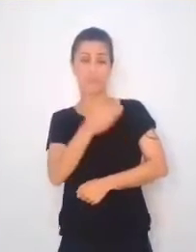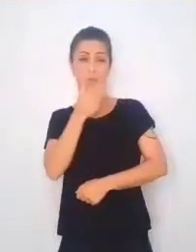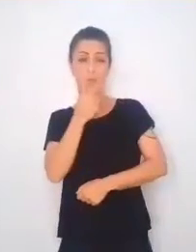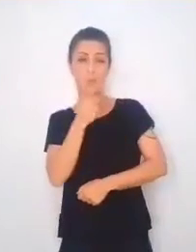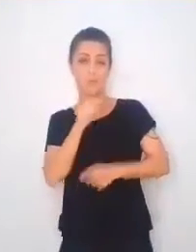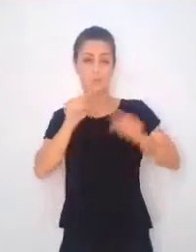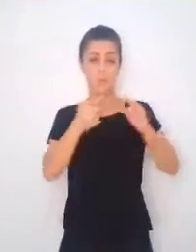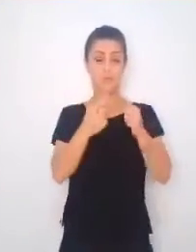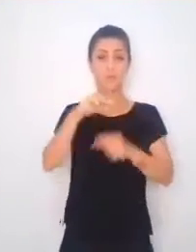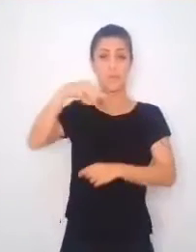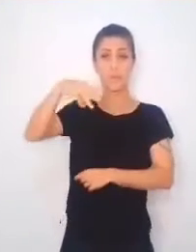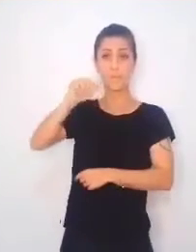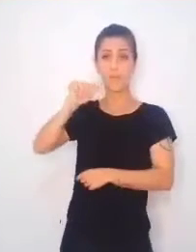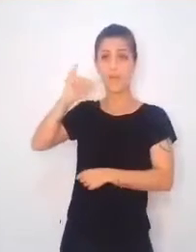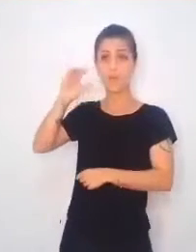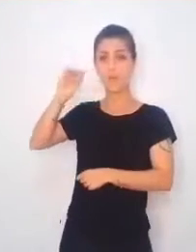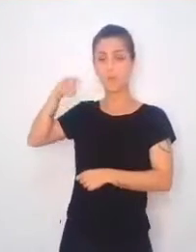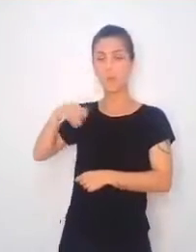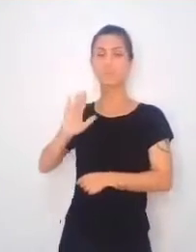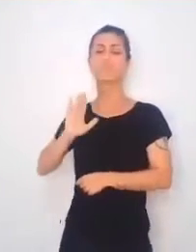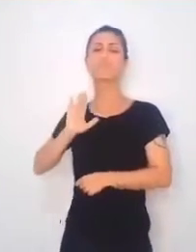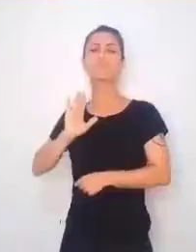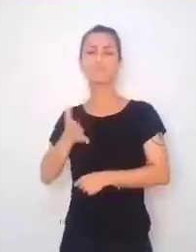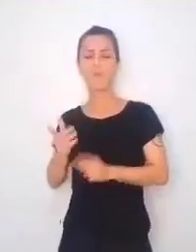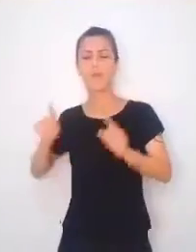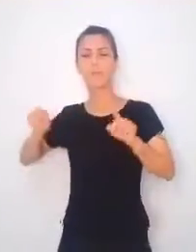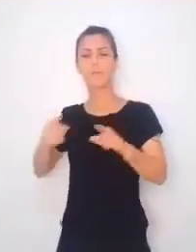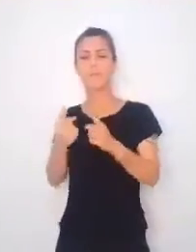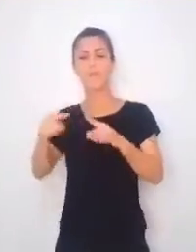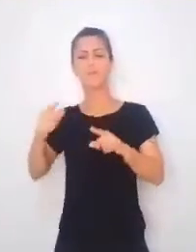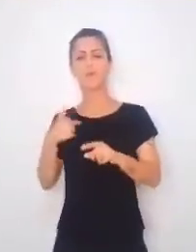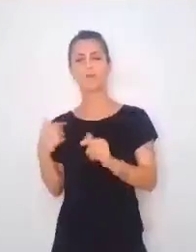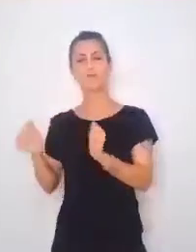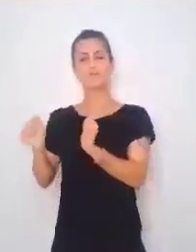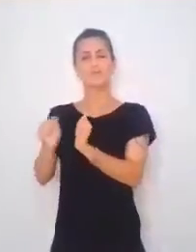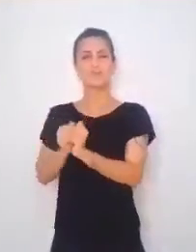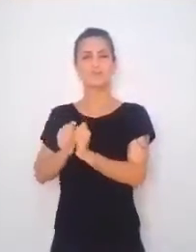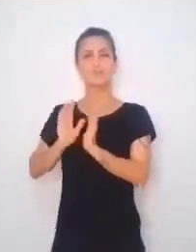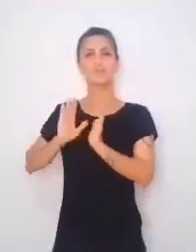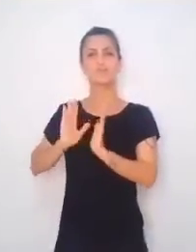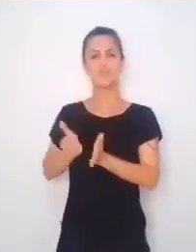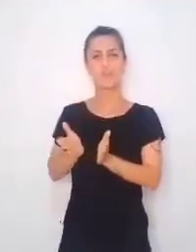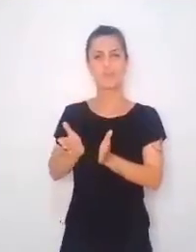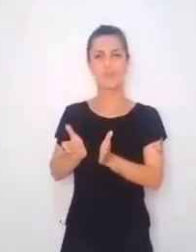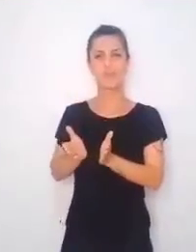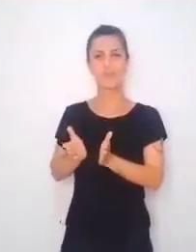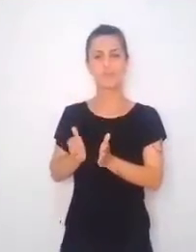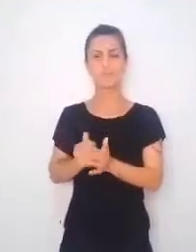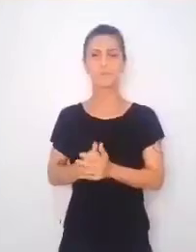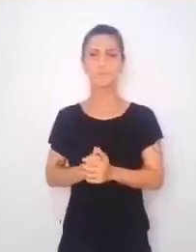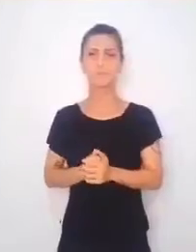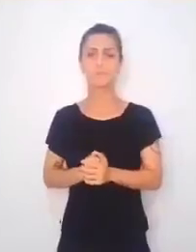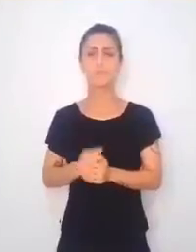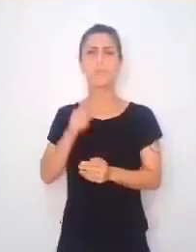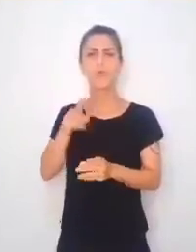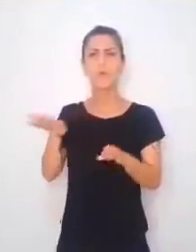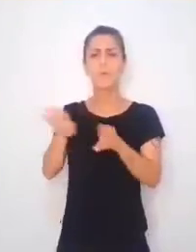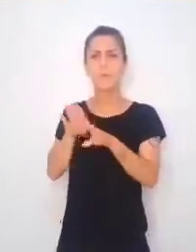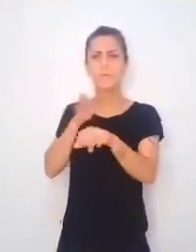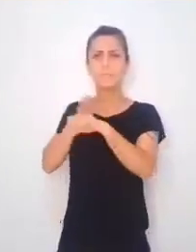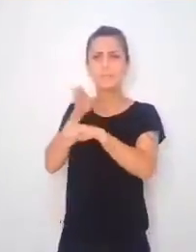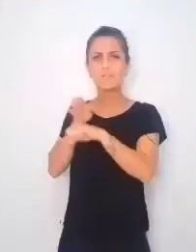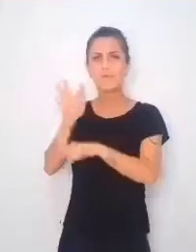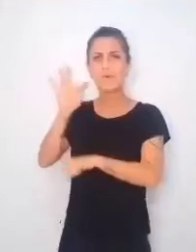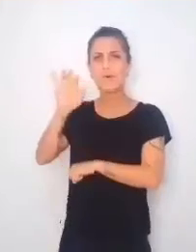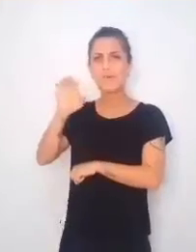música, que é o Maicon. O Maicon já tocou comigo essa música. E a primeira No festival que vocês composição. foram também, vocês participaram no festival com essa música? Exatamente,